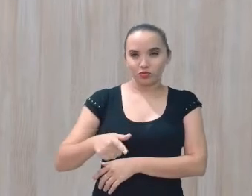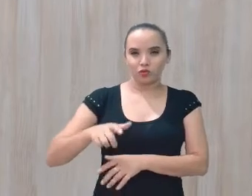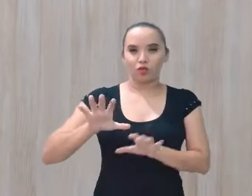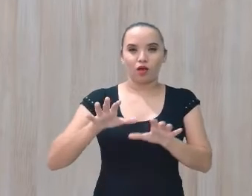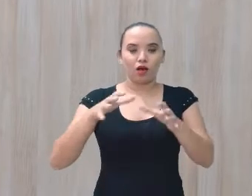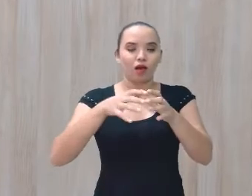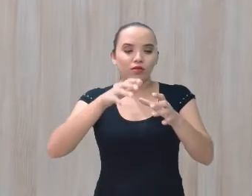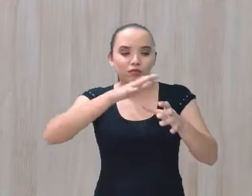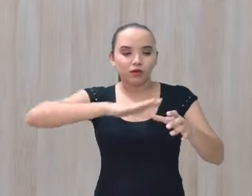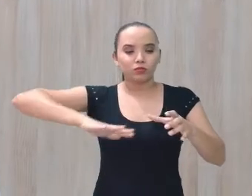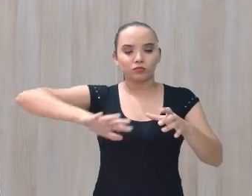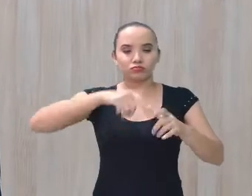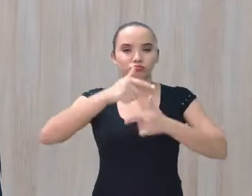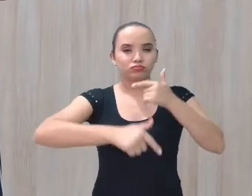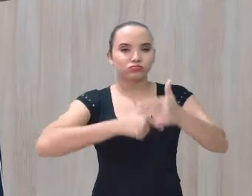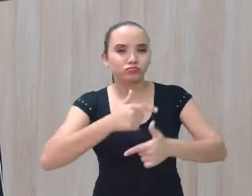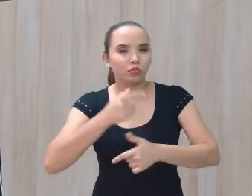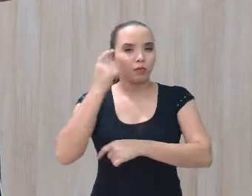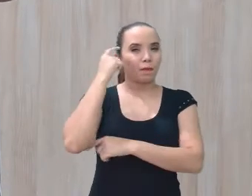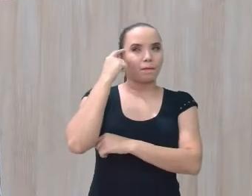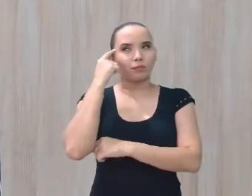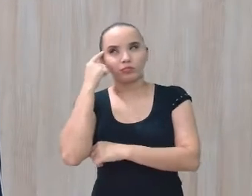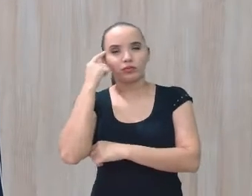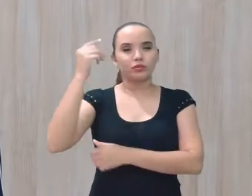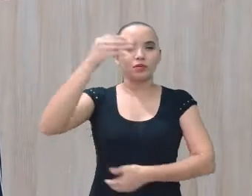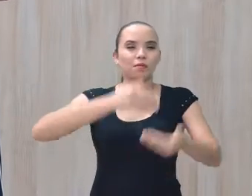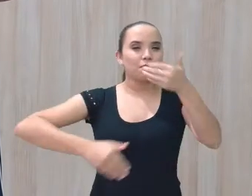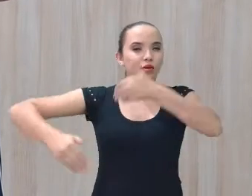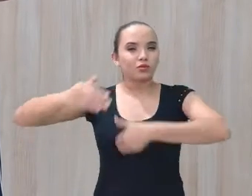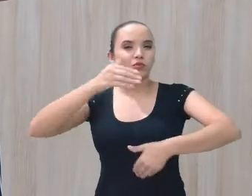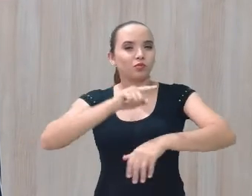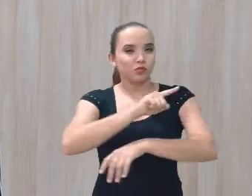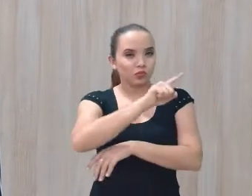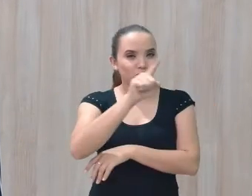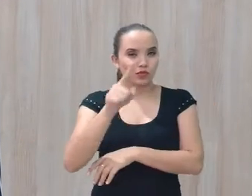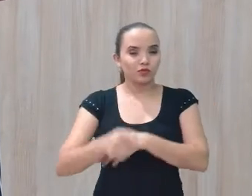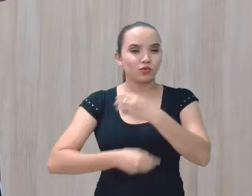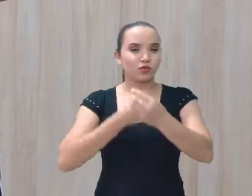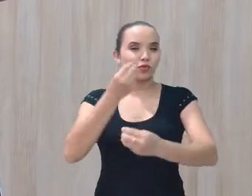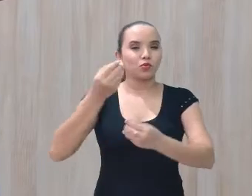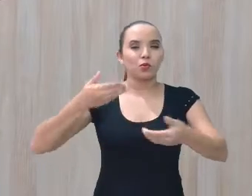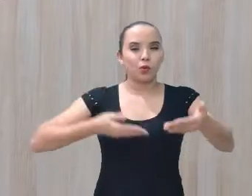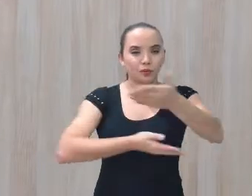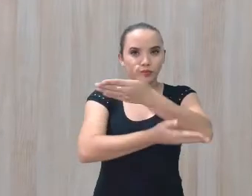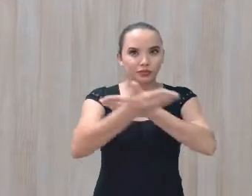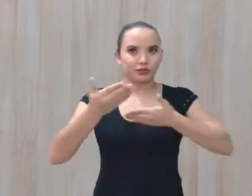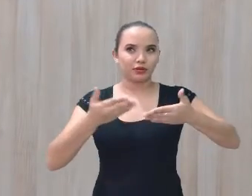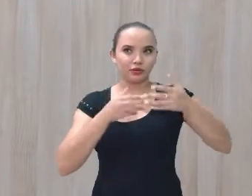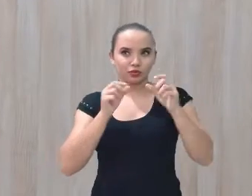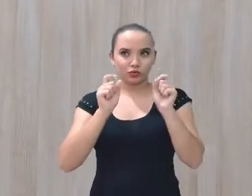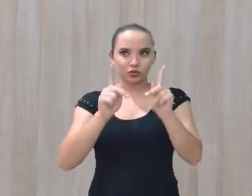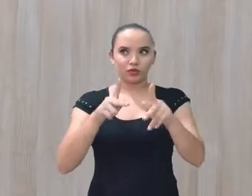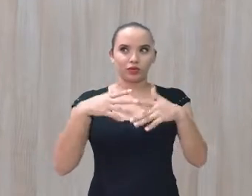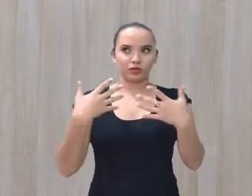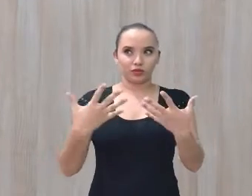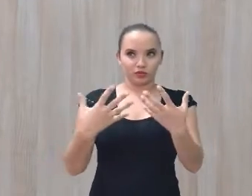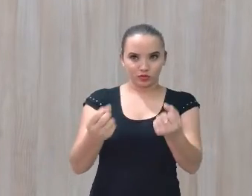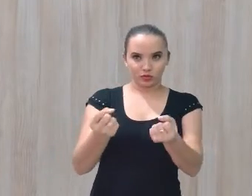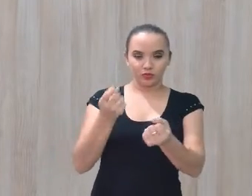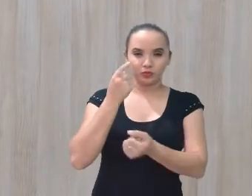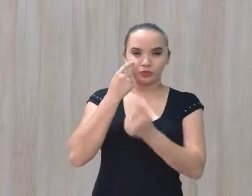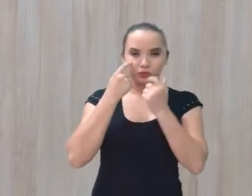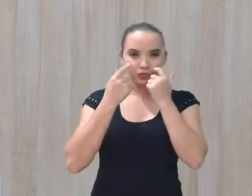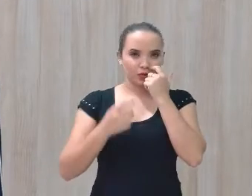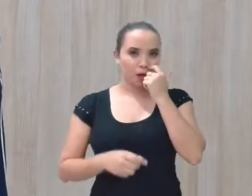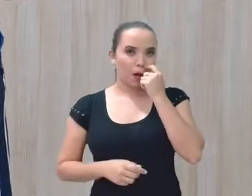estúdio pensando aí em vocês, na participação de vocês, em como vocês podem interagir com a gente. Bora lá, o